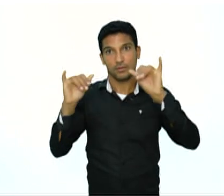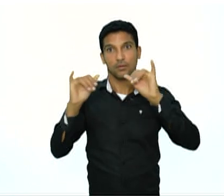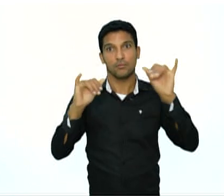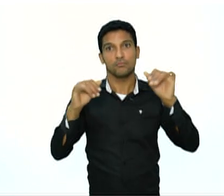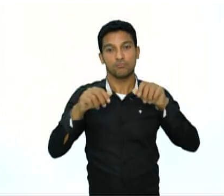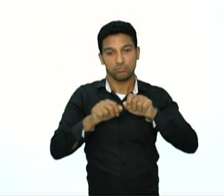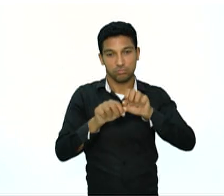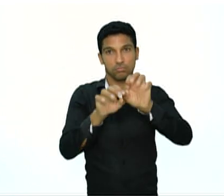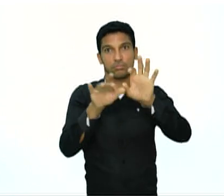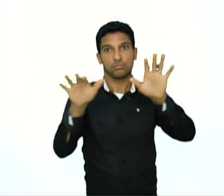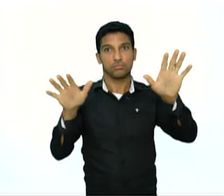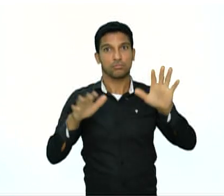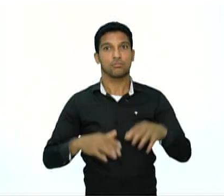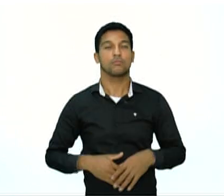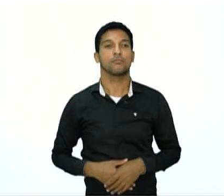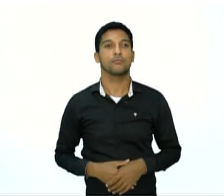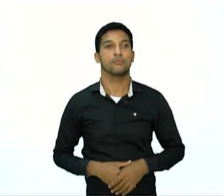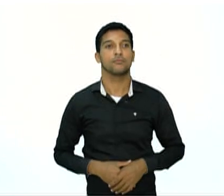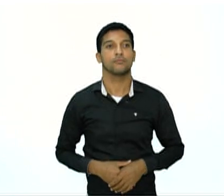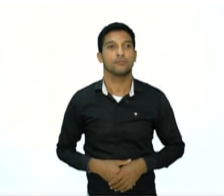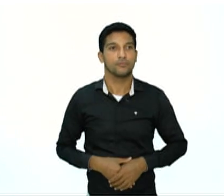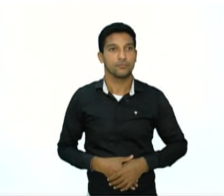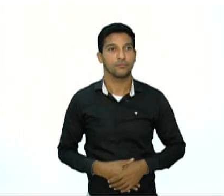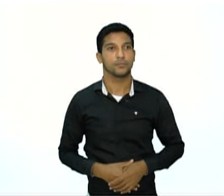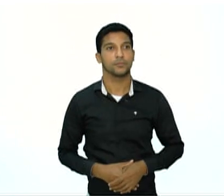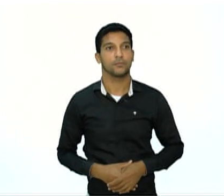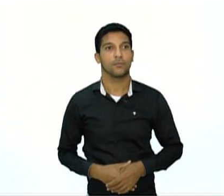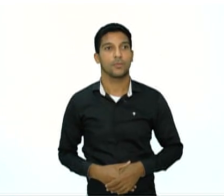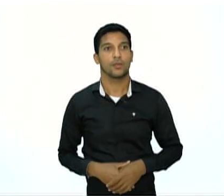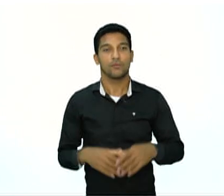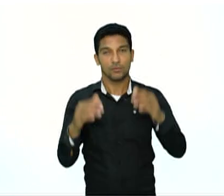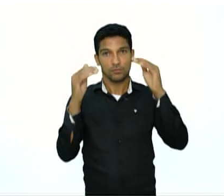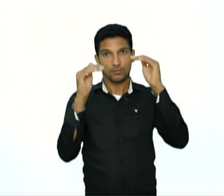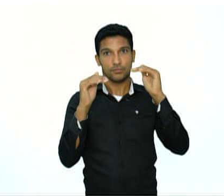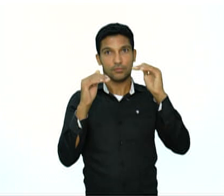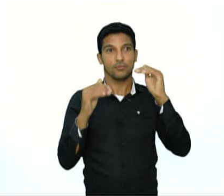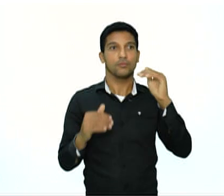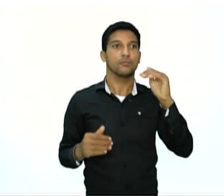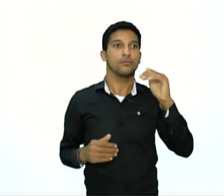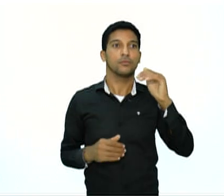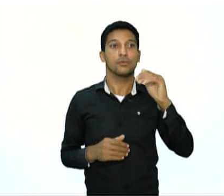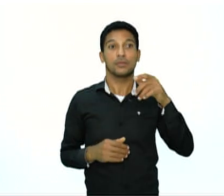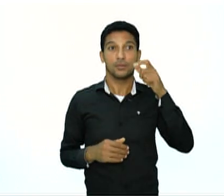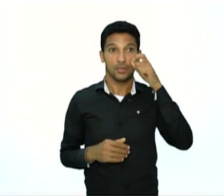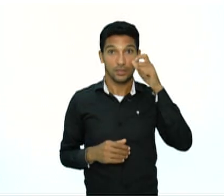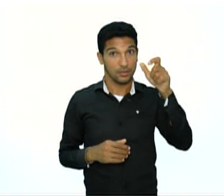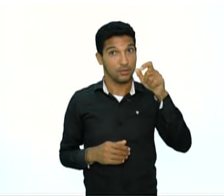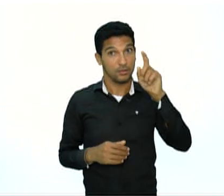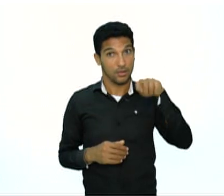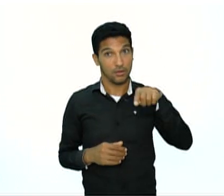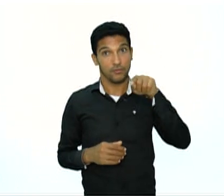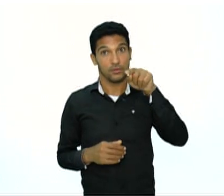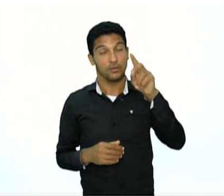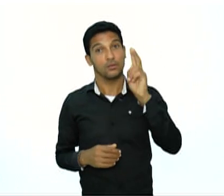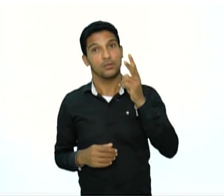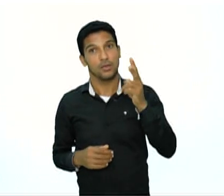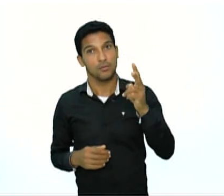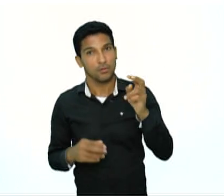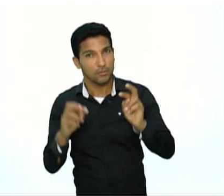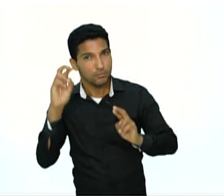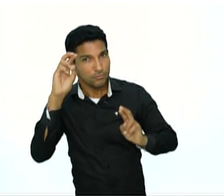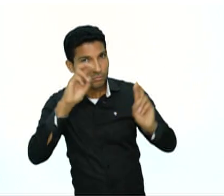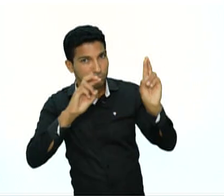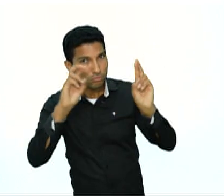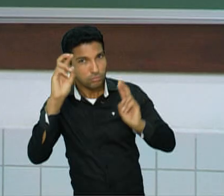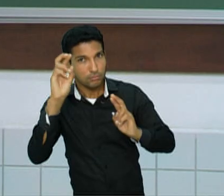ver a segunda. O interessante é que você sempre confirme a fonte. O interessante é isso. O verbo é.